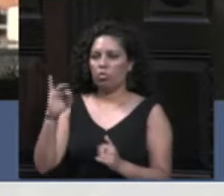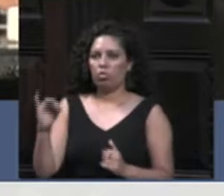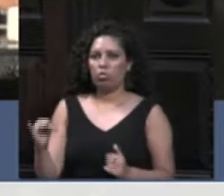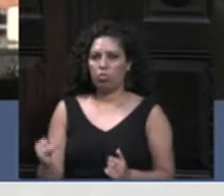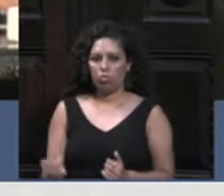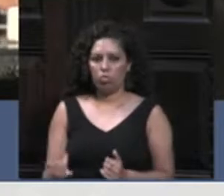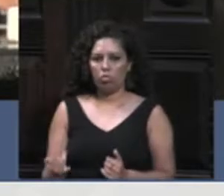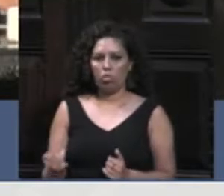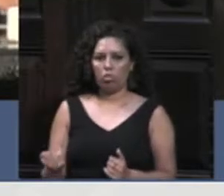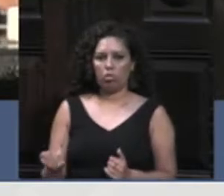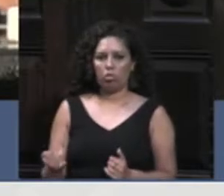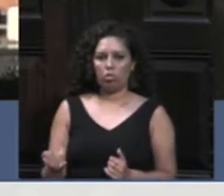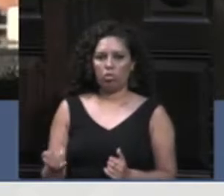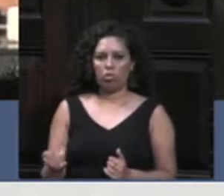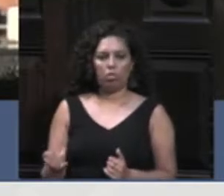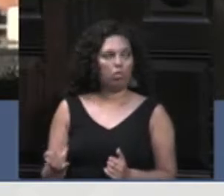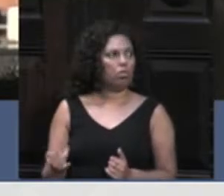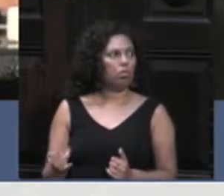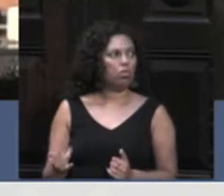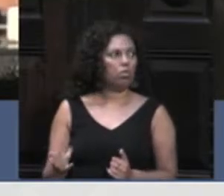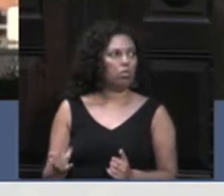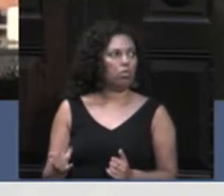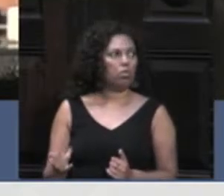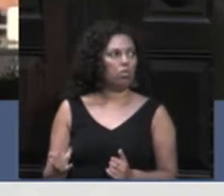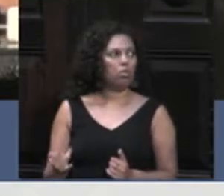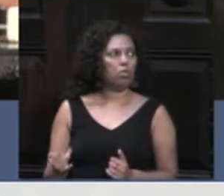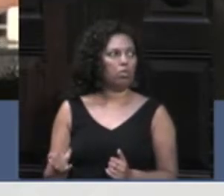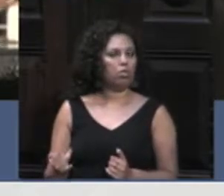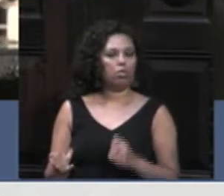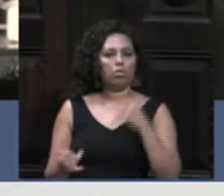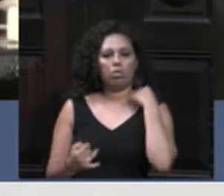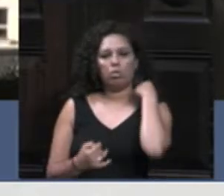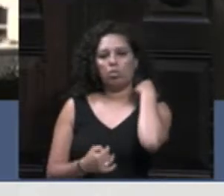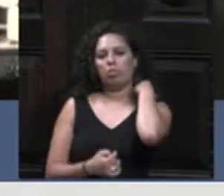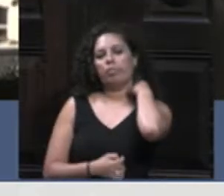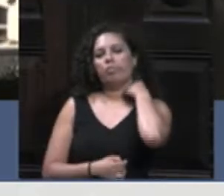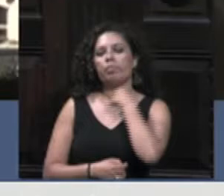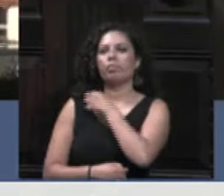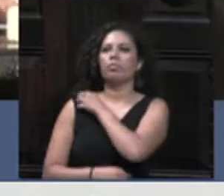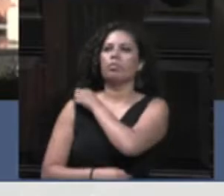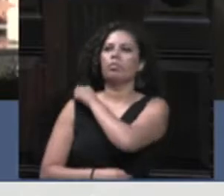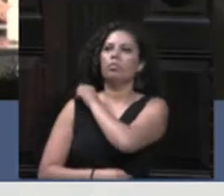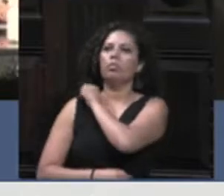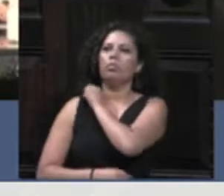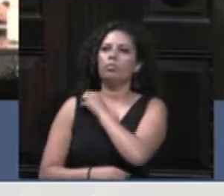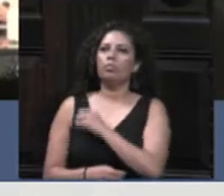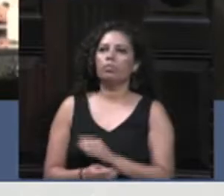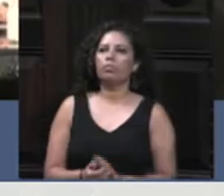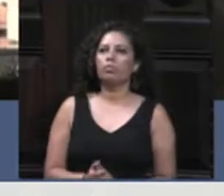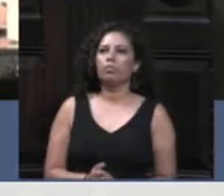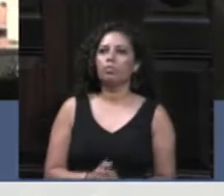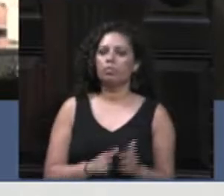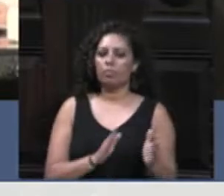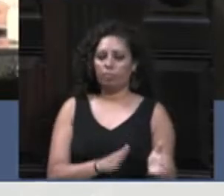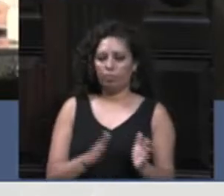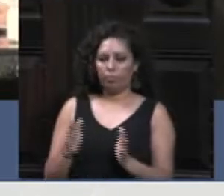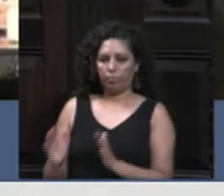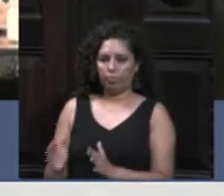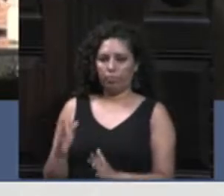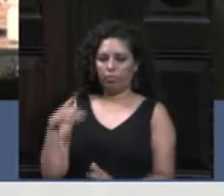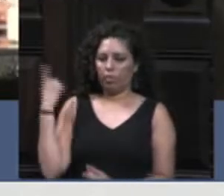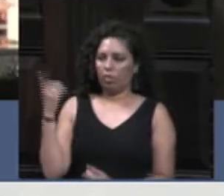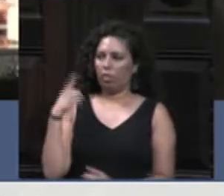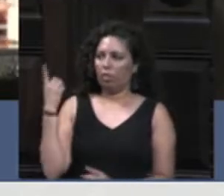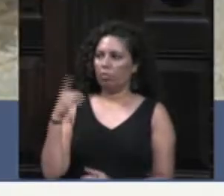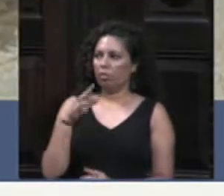Está em regime de urgência. Presidente, Projeto de lei 4344/2018. sobre esse assunto. Pela ordem. Pela ordem, deputado